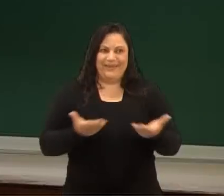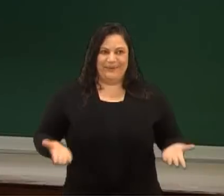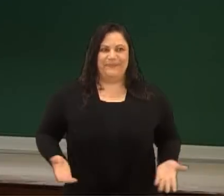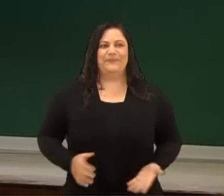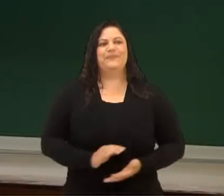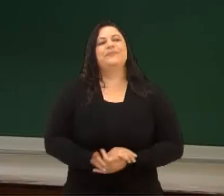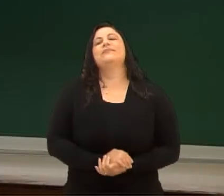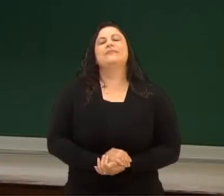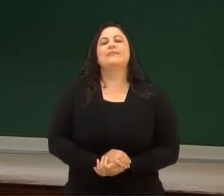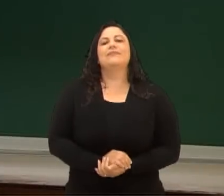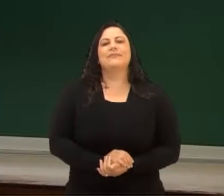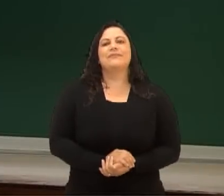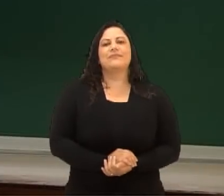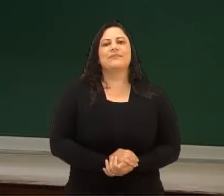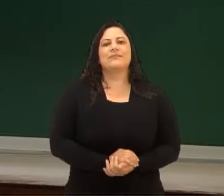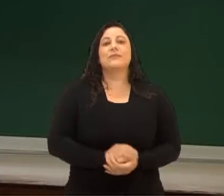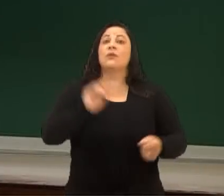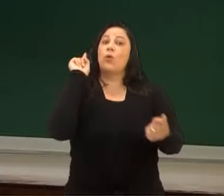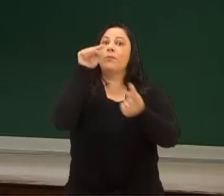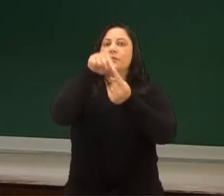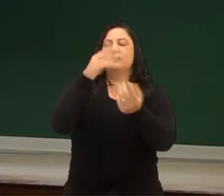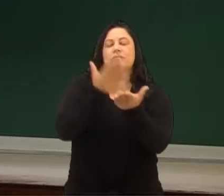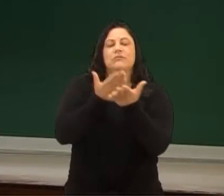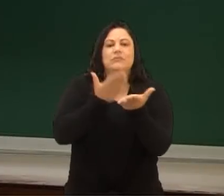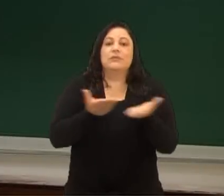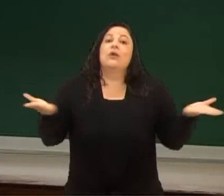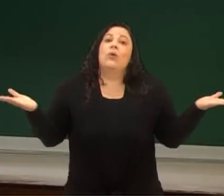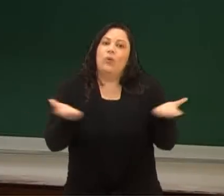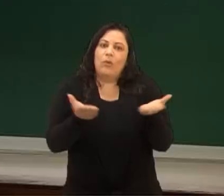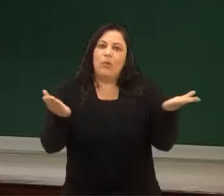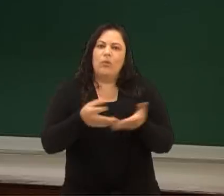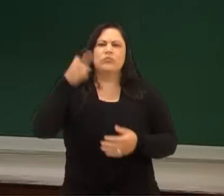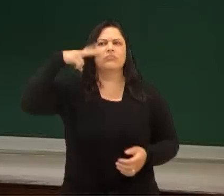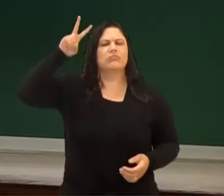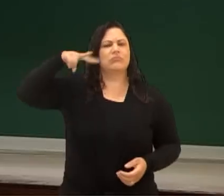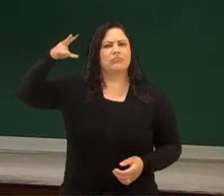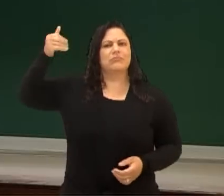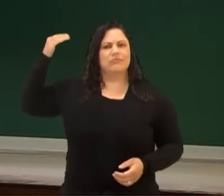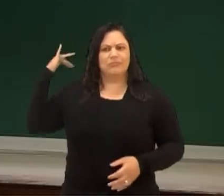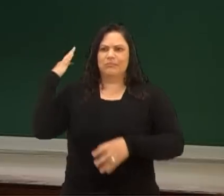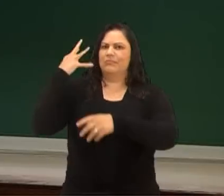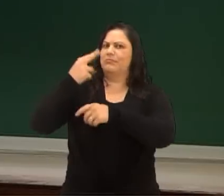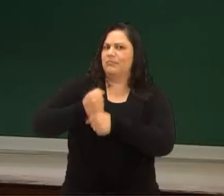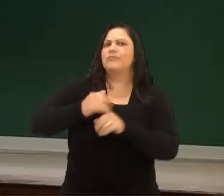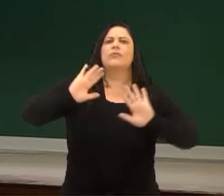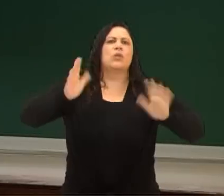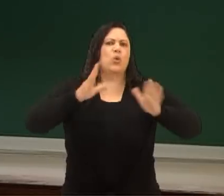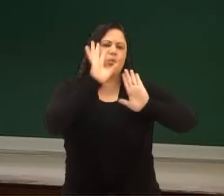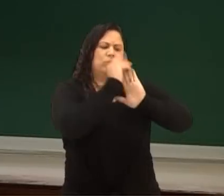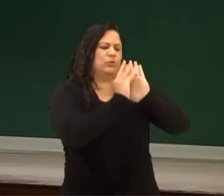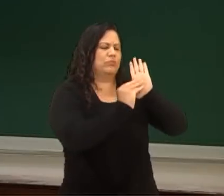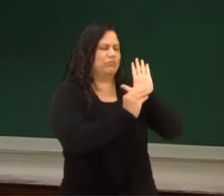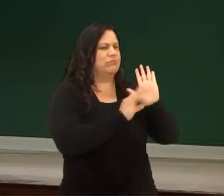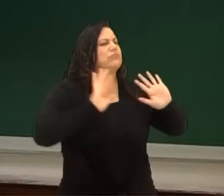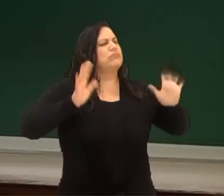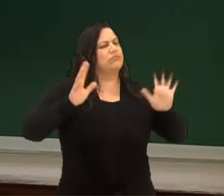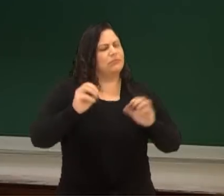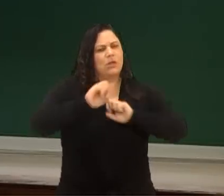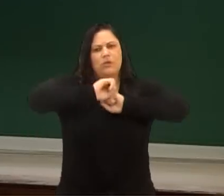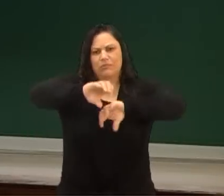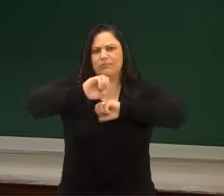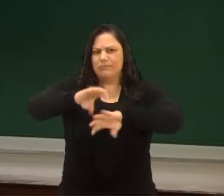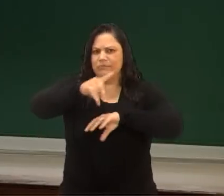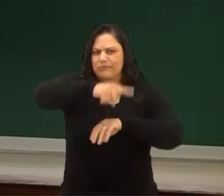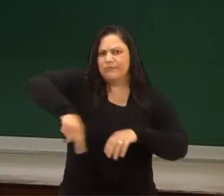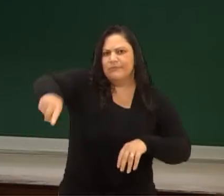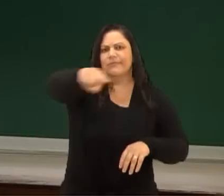Bom, o objetivo da nossa aula de hoje, então, é fazermos uma retomada de conteúdos já trabalhados nesse segundo trimestre, que